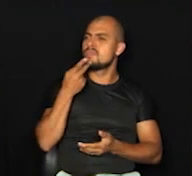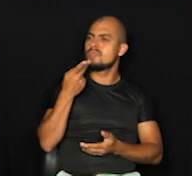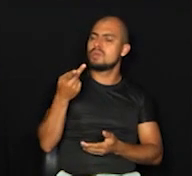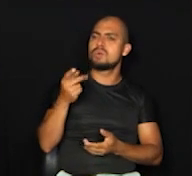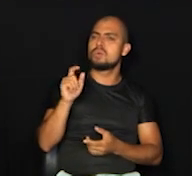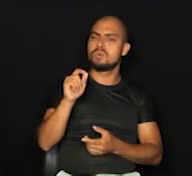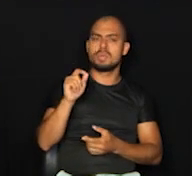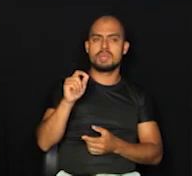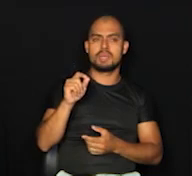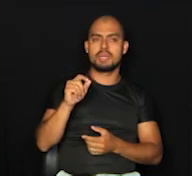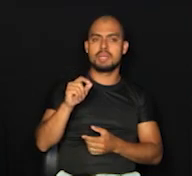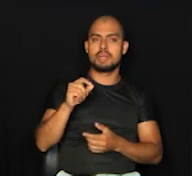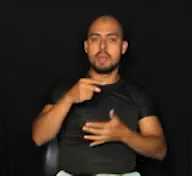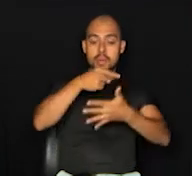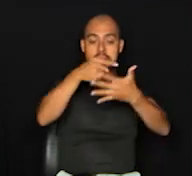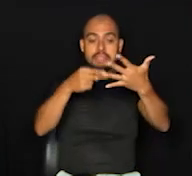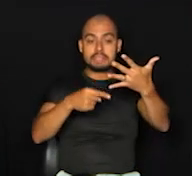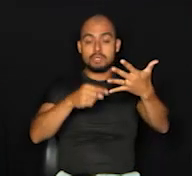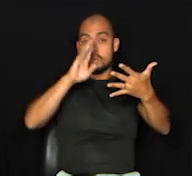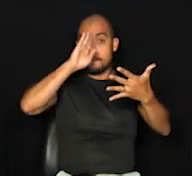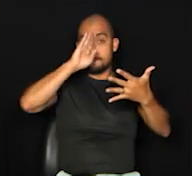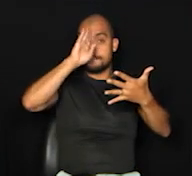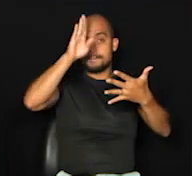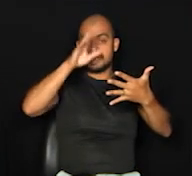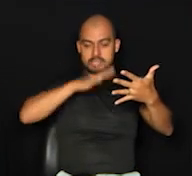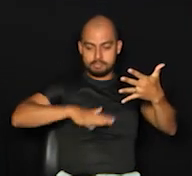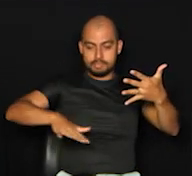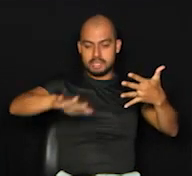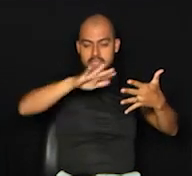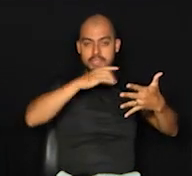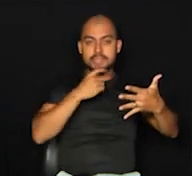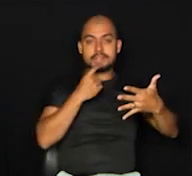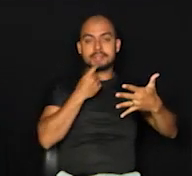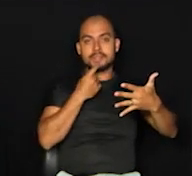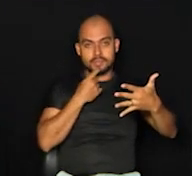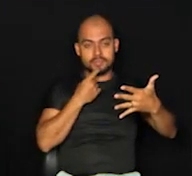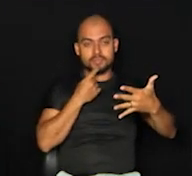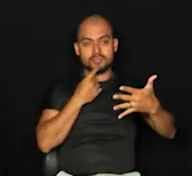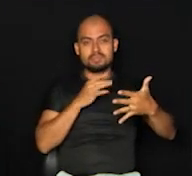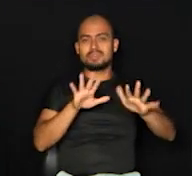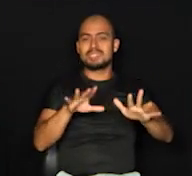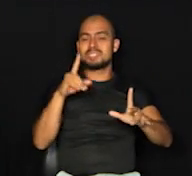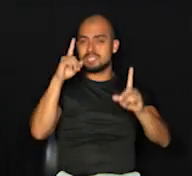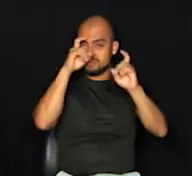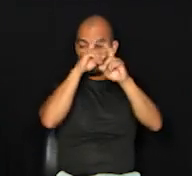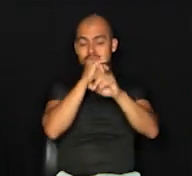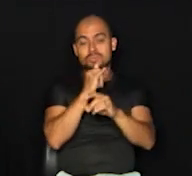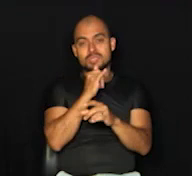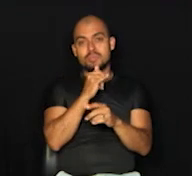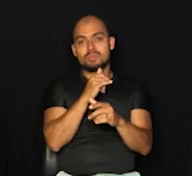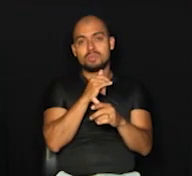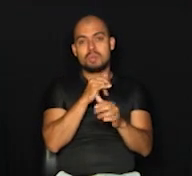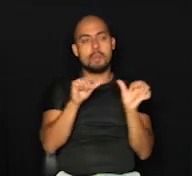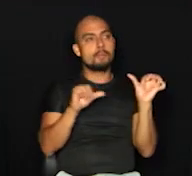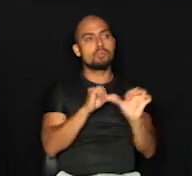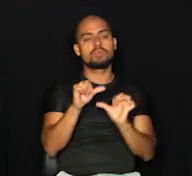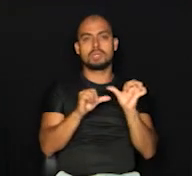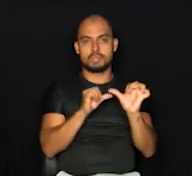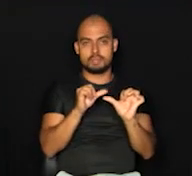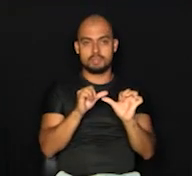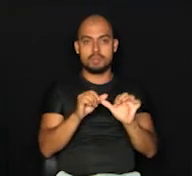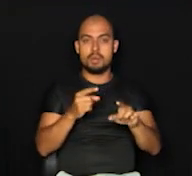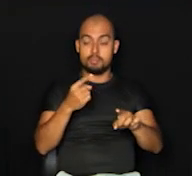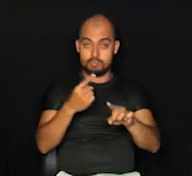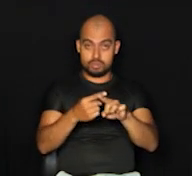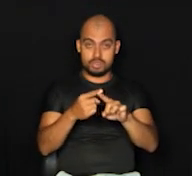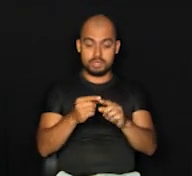esse top 5, né, de casos na região metropolitana e é difícil as cidades elas mudarem porque a